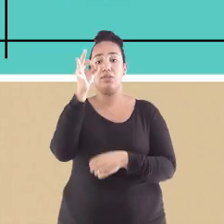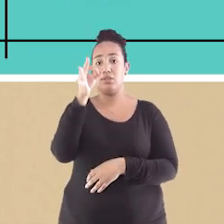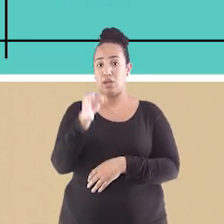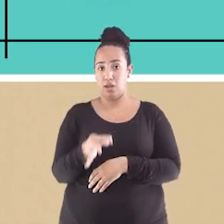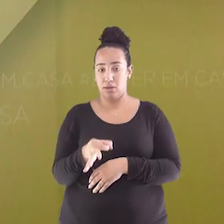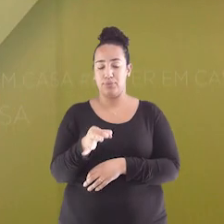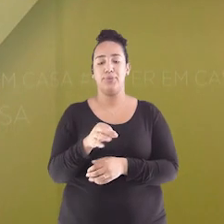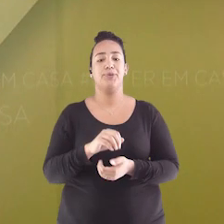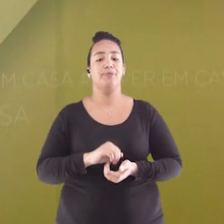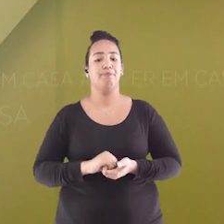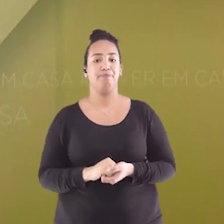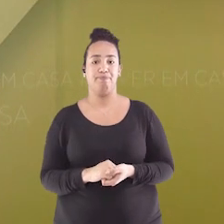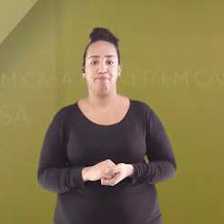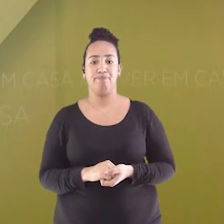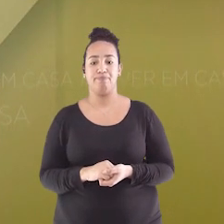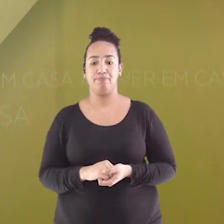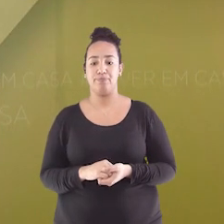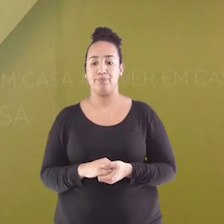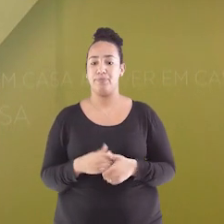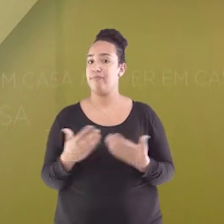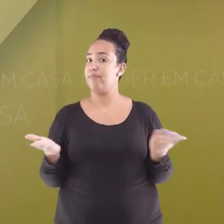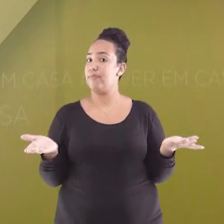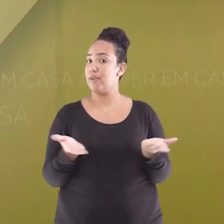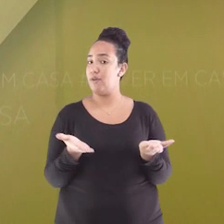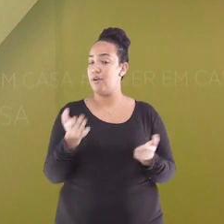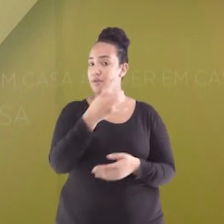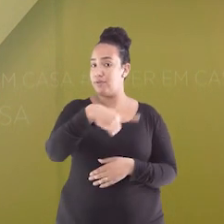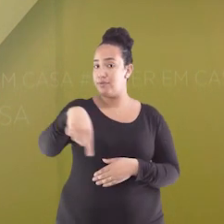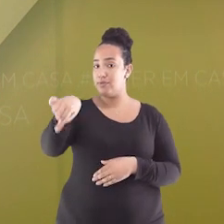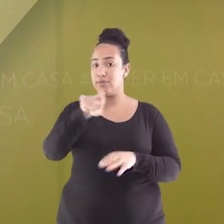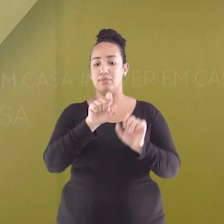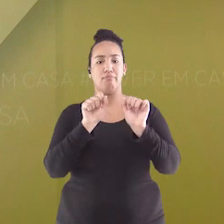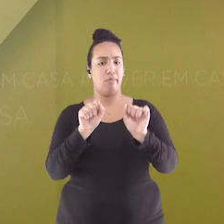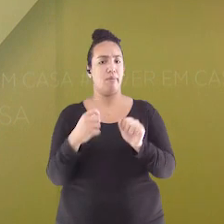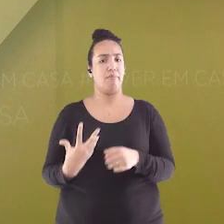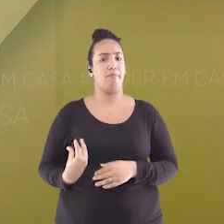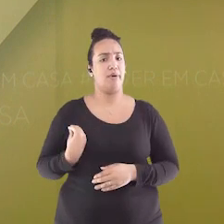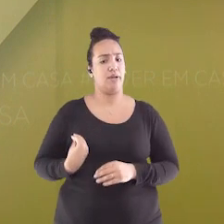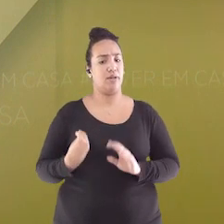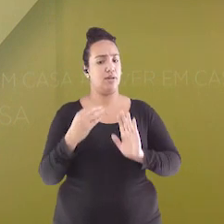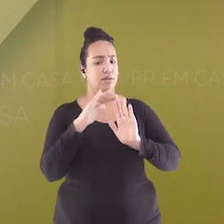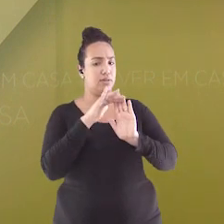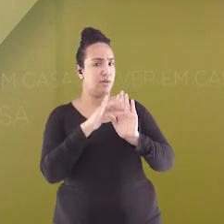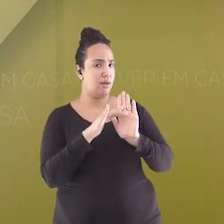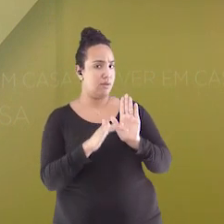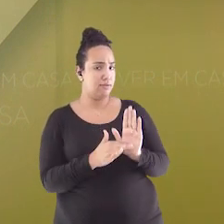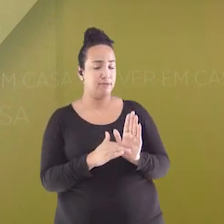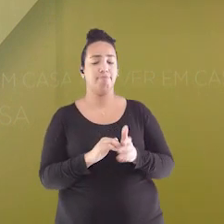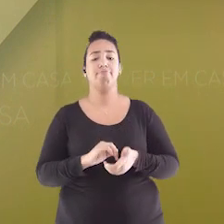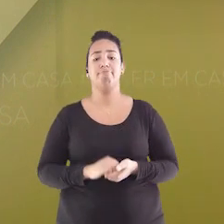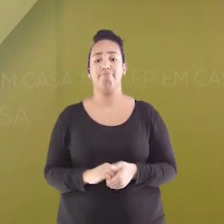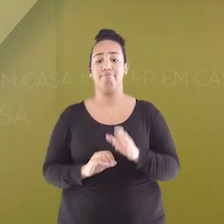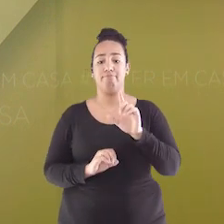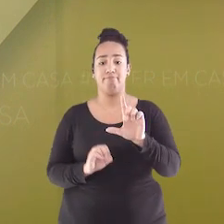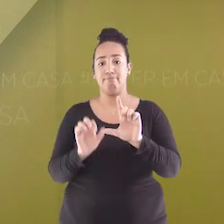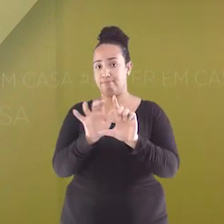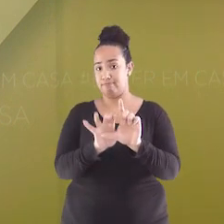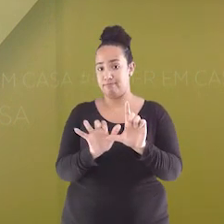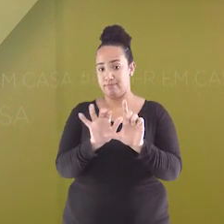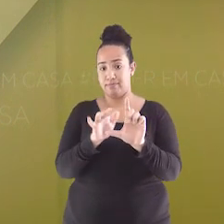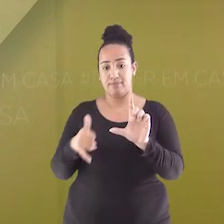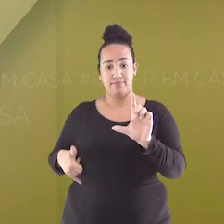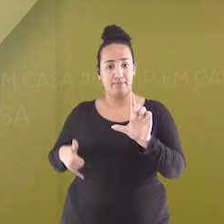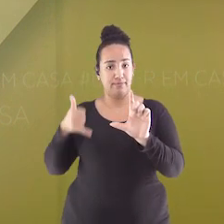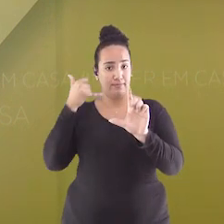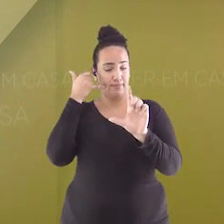acompanham. E agora, marque a sua presença apontando a câmera do seu celular para o QR Code que